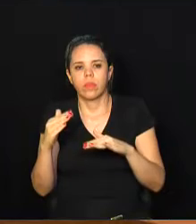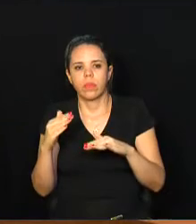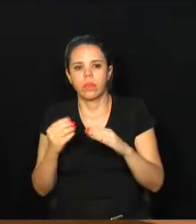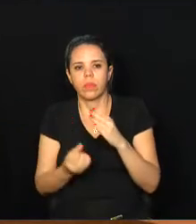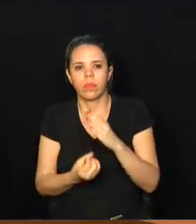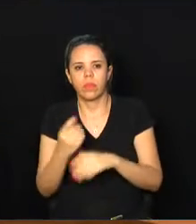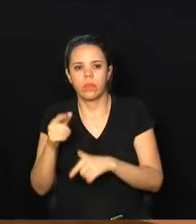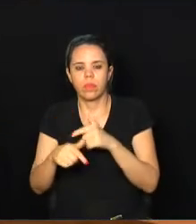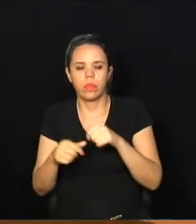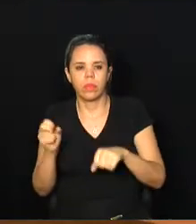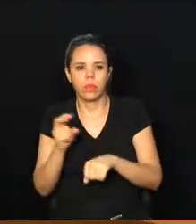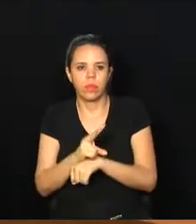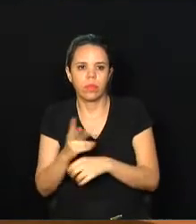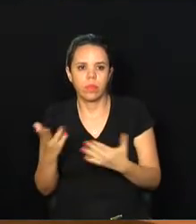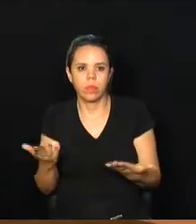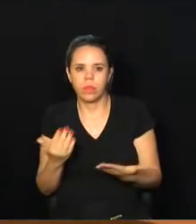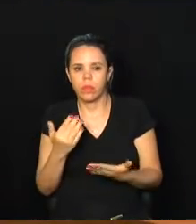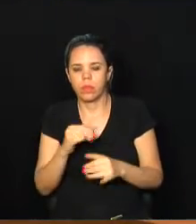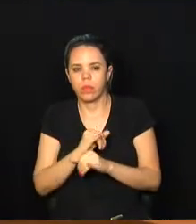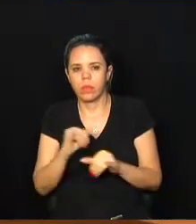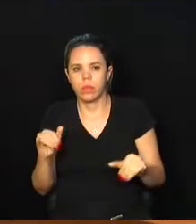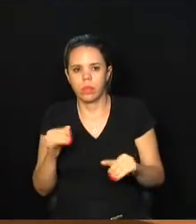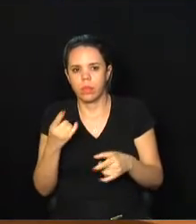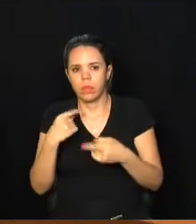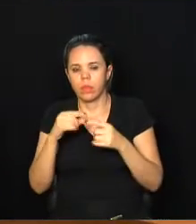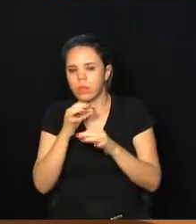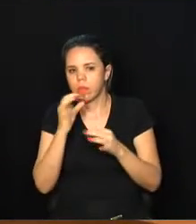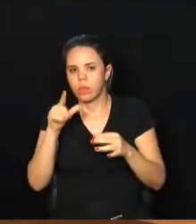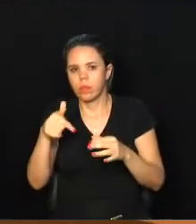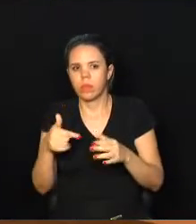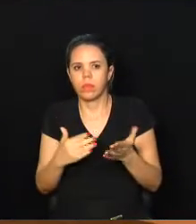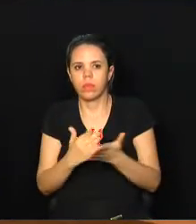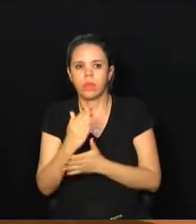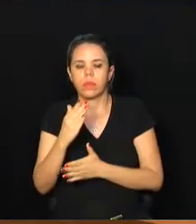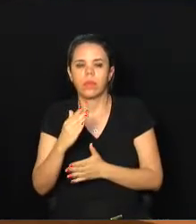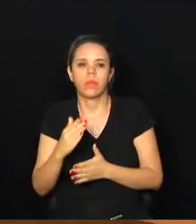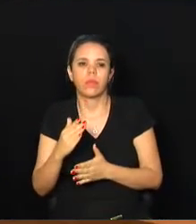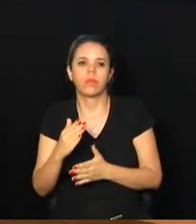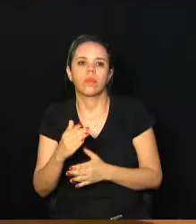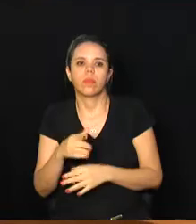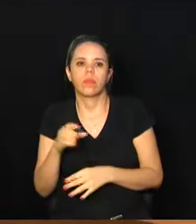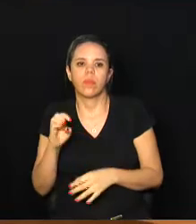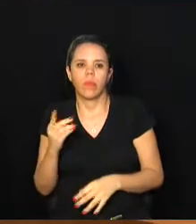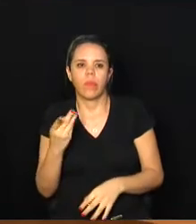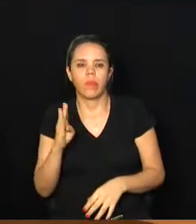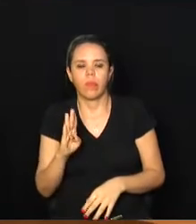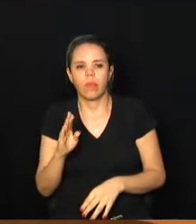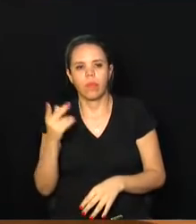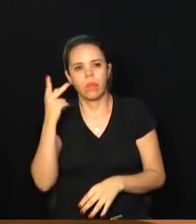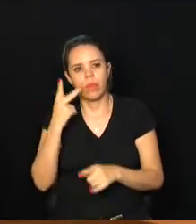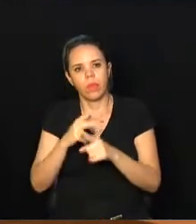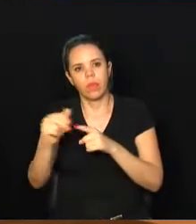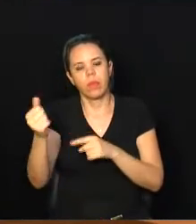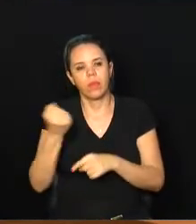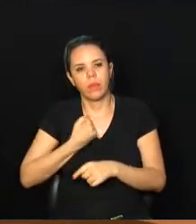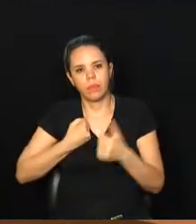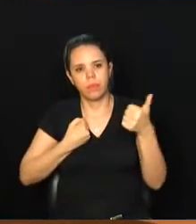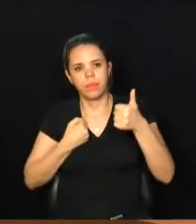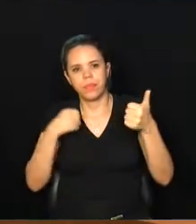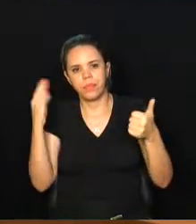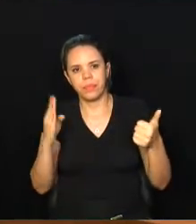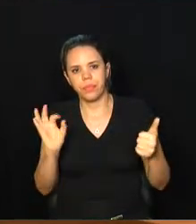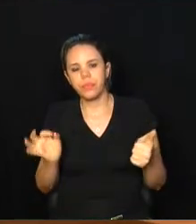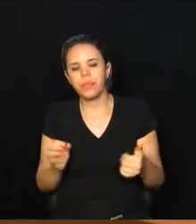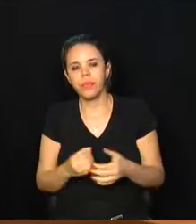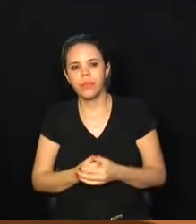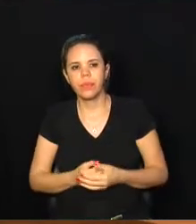de empregos. Essa notícia aí fantástica. Então, depois da aprovação do ex-Coab, a gente vai passar São Paulo, vamos ser o número 1 do Brasil, com